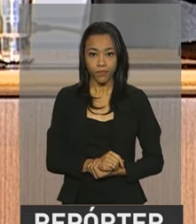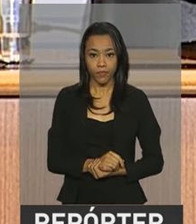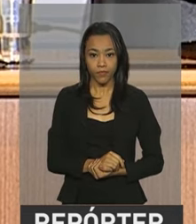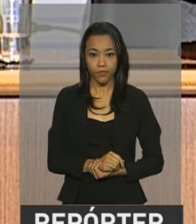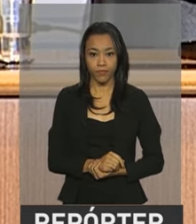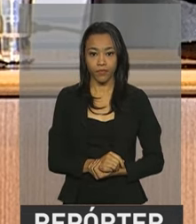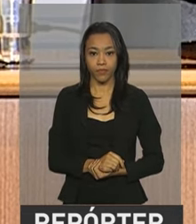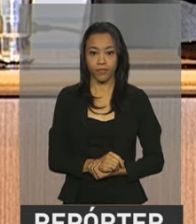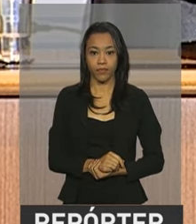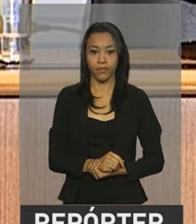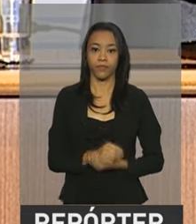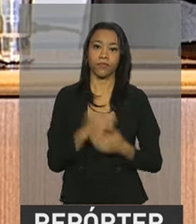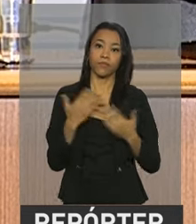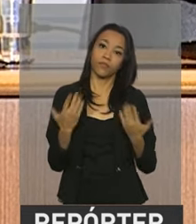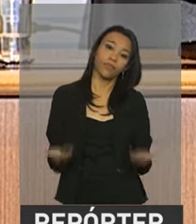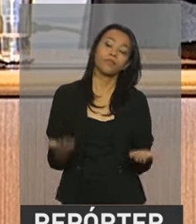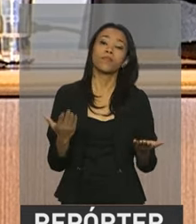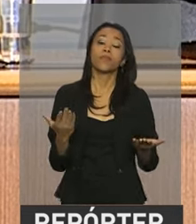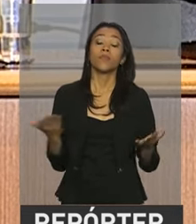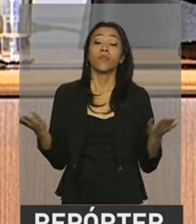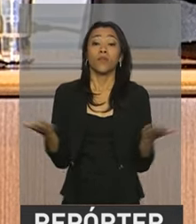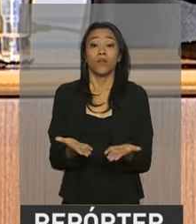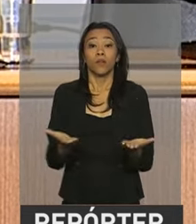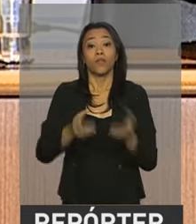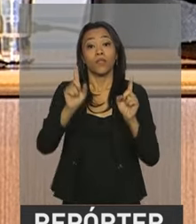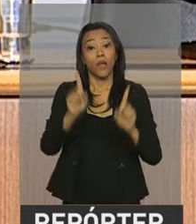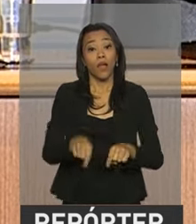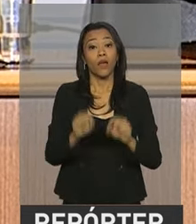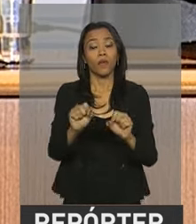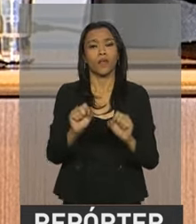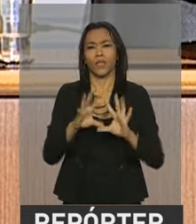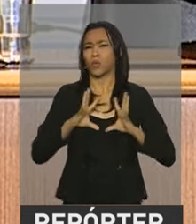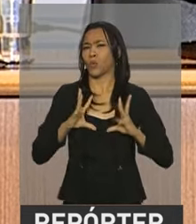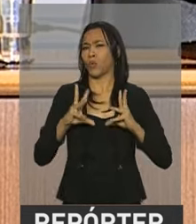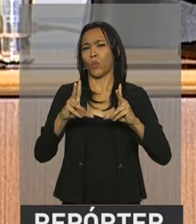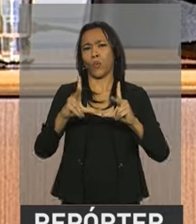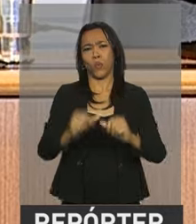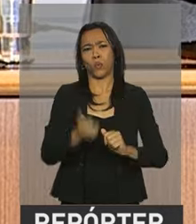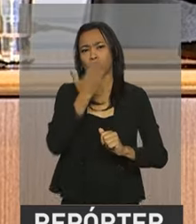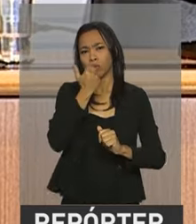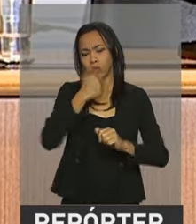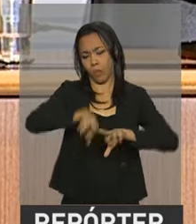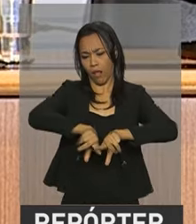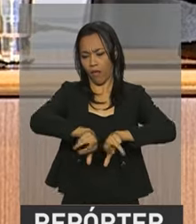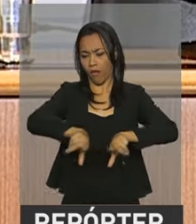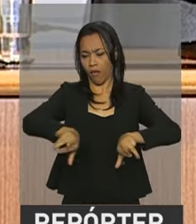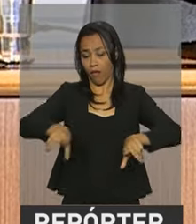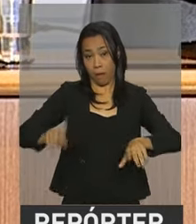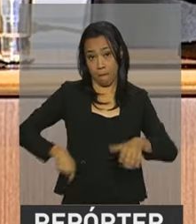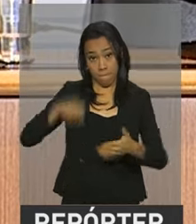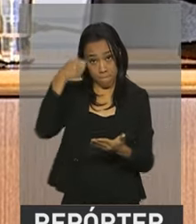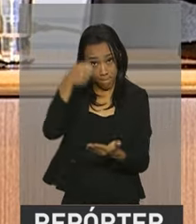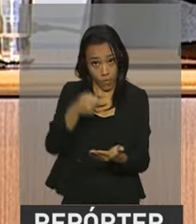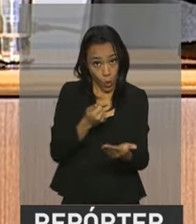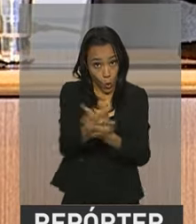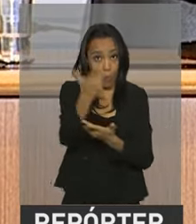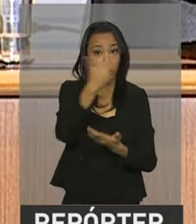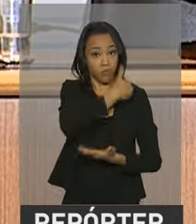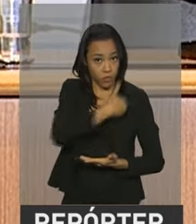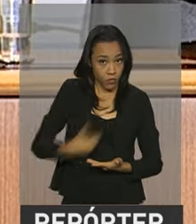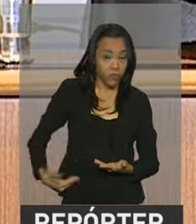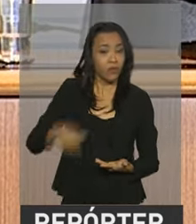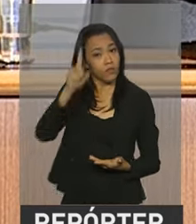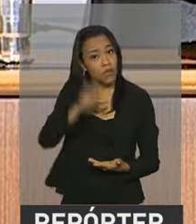desembalar e a intenção também é fazer com que todos os alimentos pagos com dinheiro público sejam